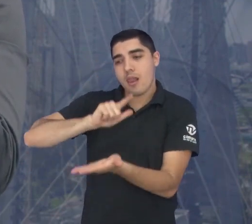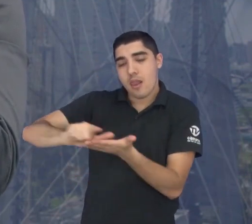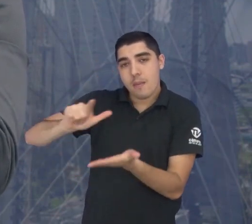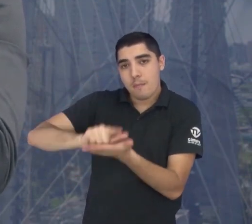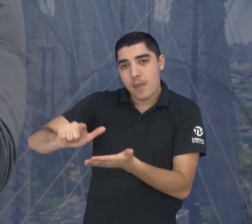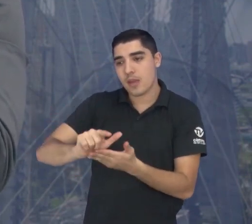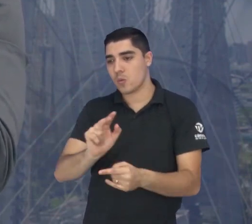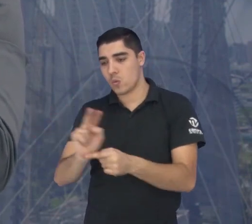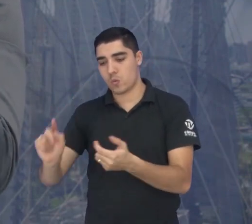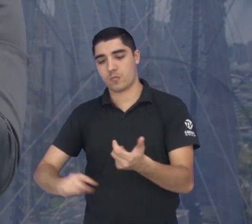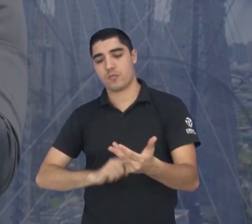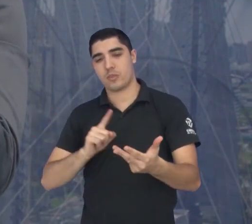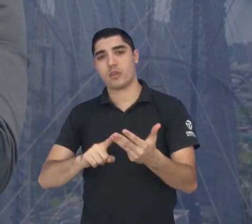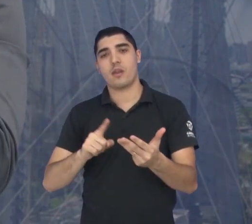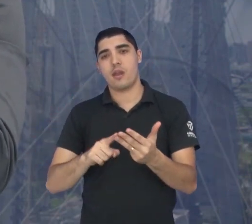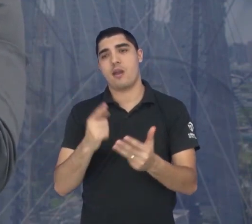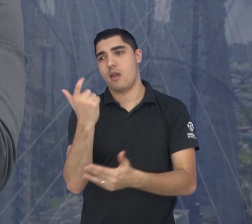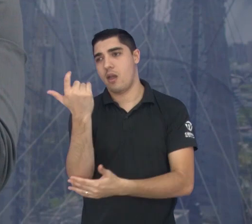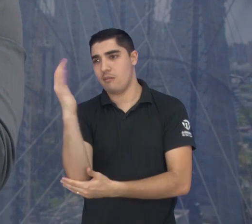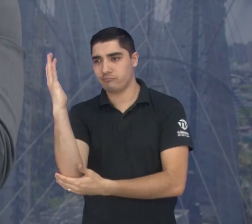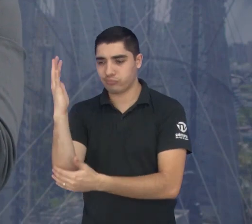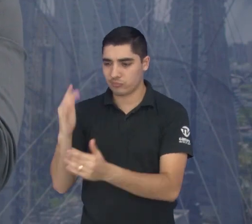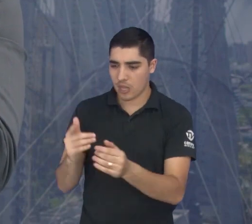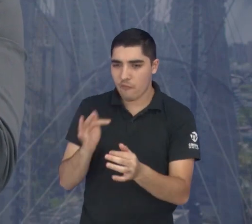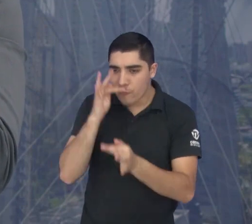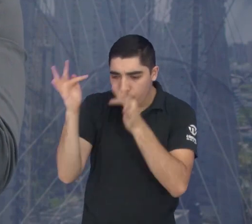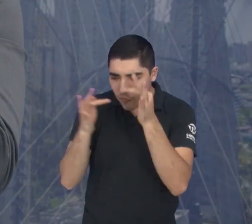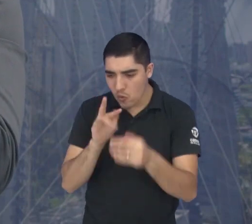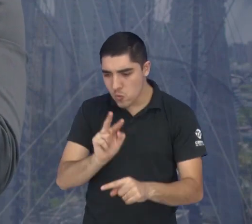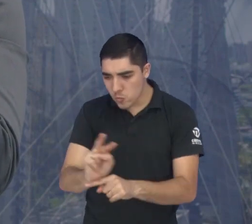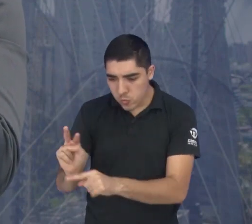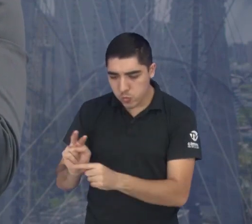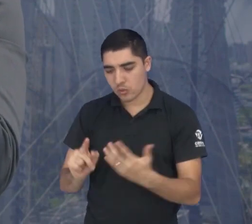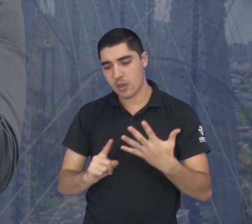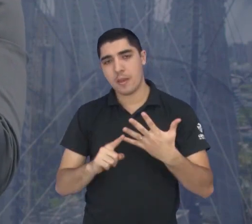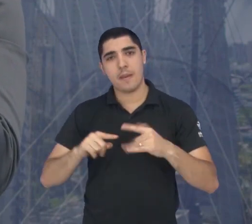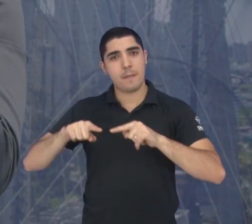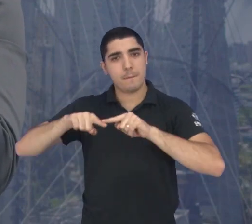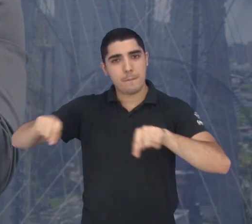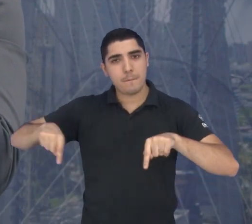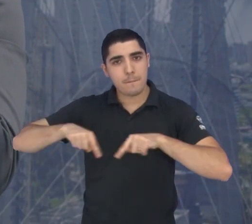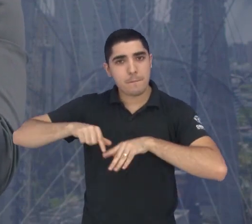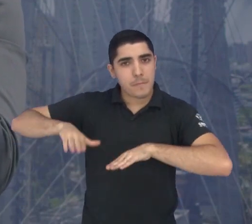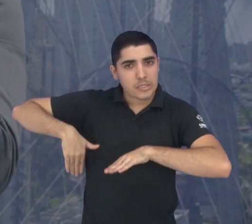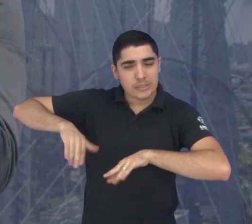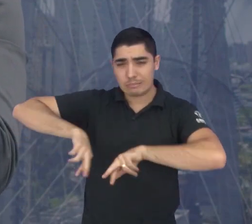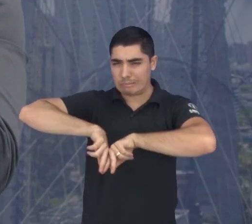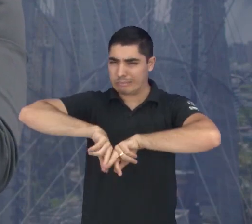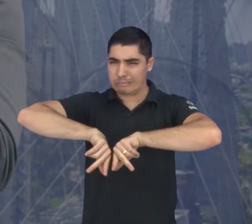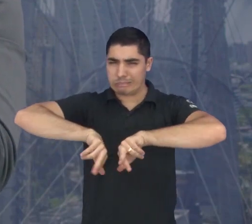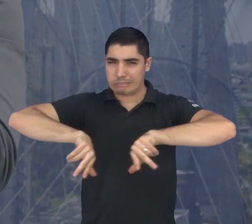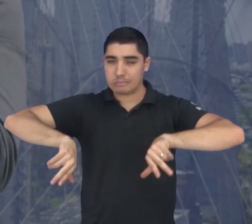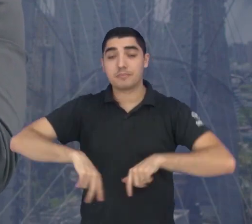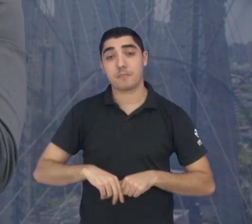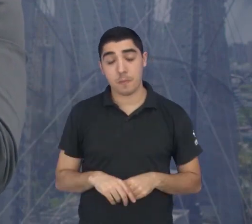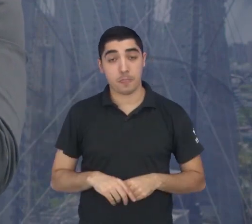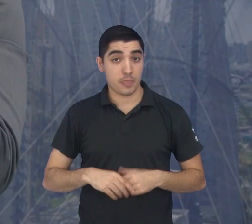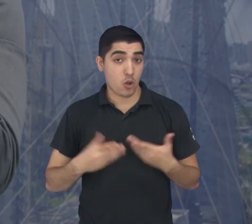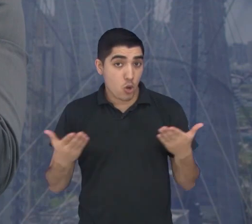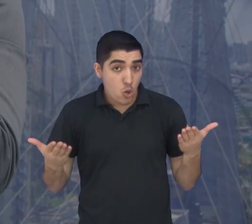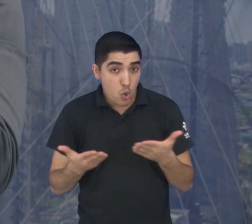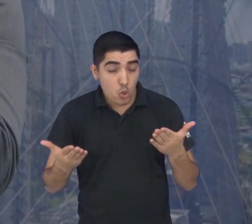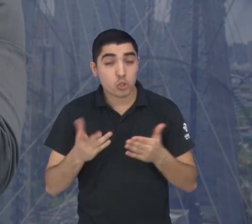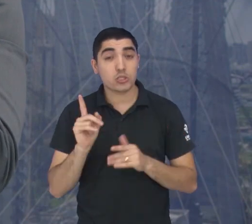conservação, jardinagem, a gente já falou de piscina. Então ou seja, hoje uma coisa muito importante que a gente trabalha, a questão da